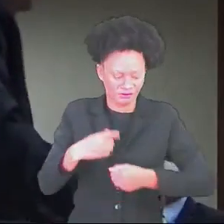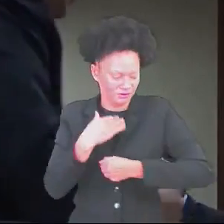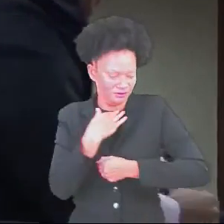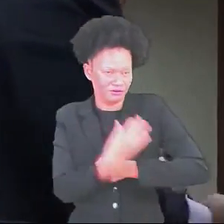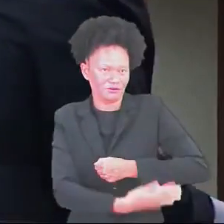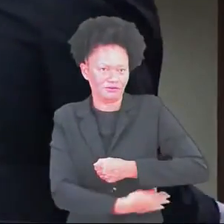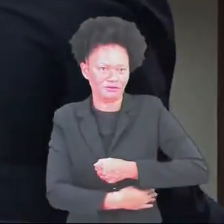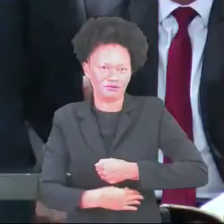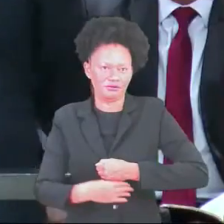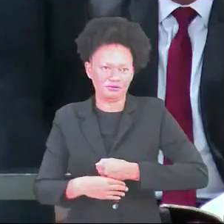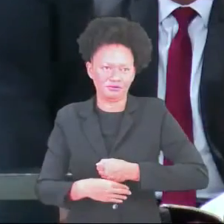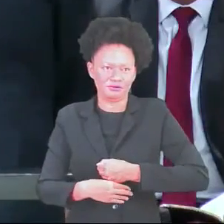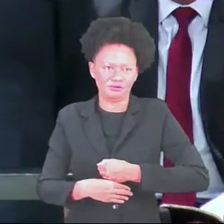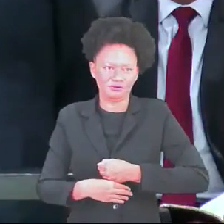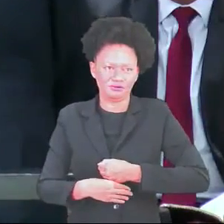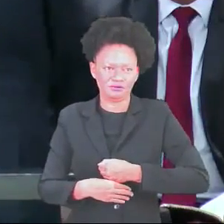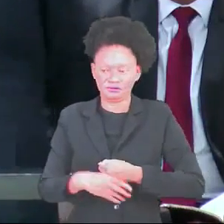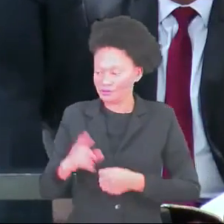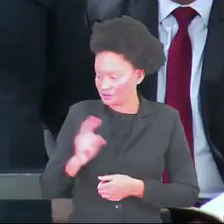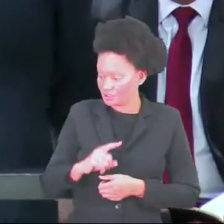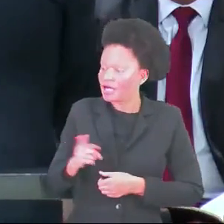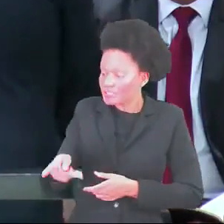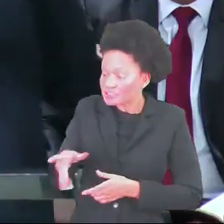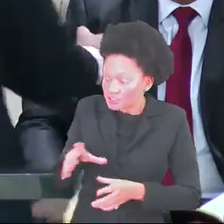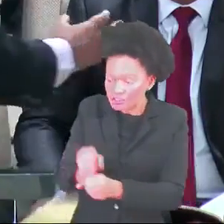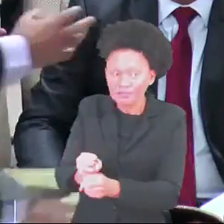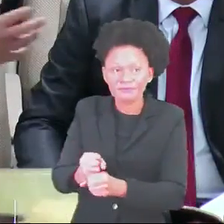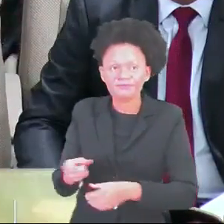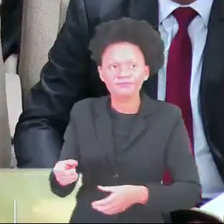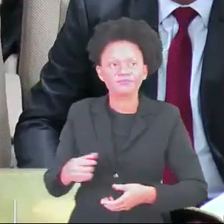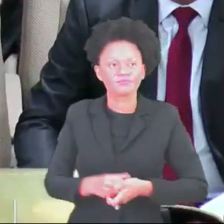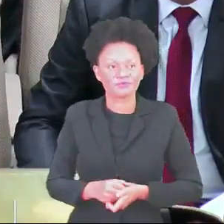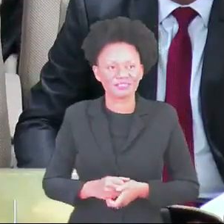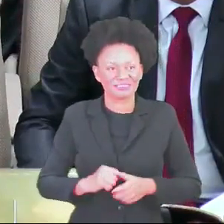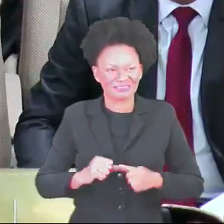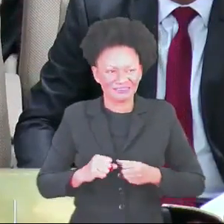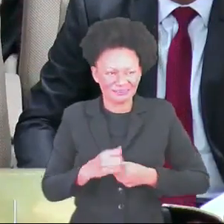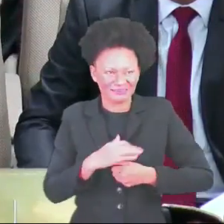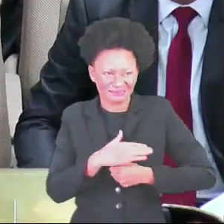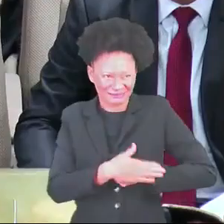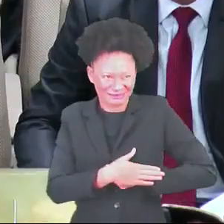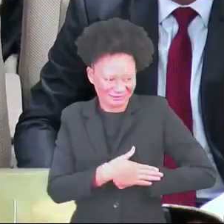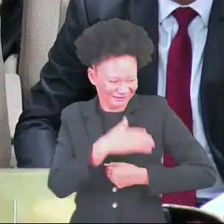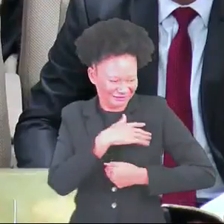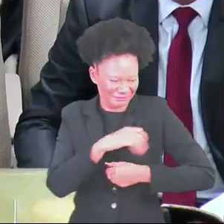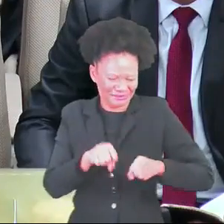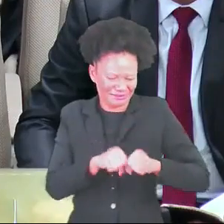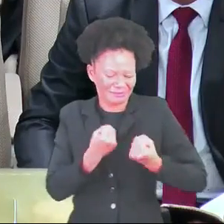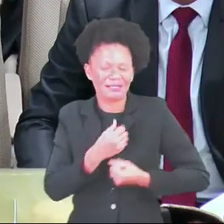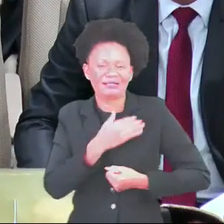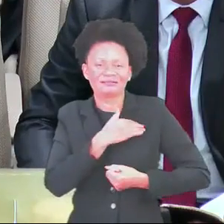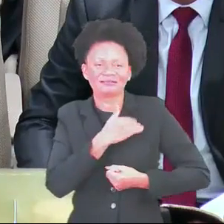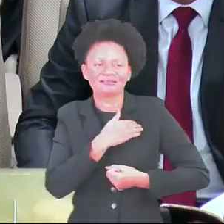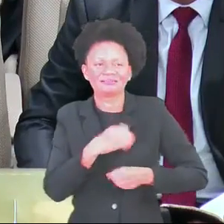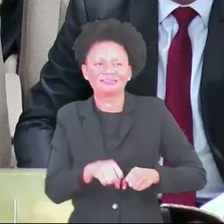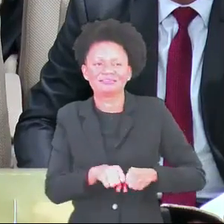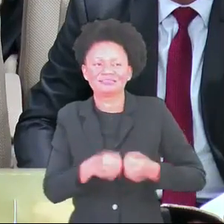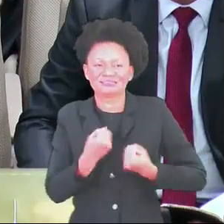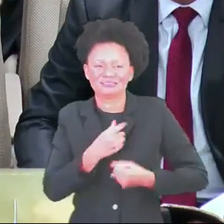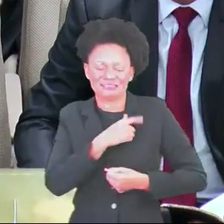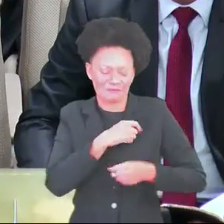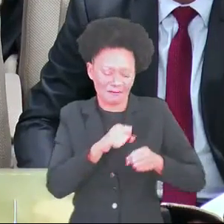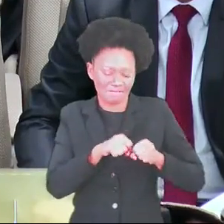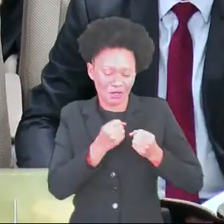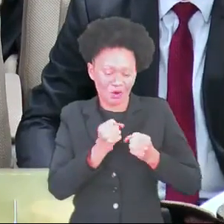ó, e, não, segura lá, e ele se forçando para segurar, porque estava quebrado, irmãos, estava